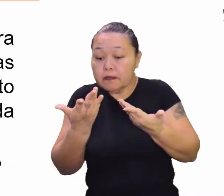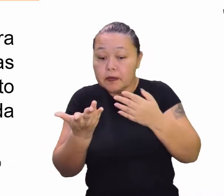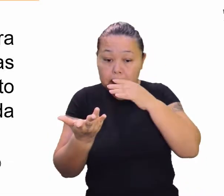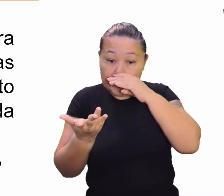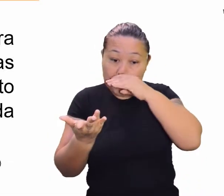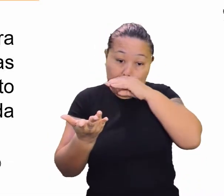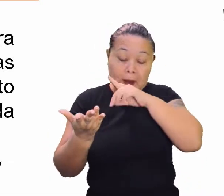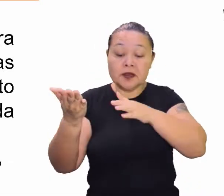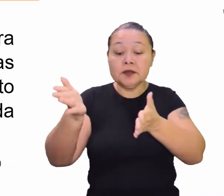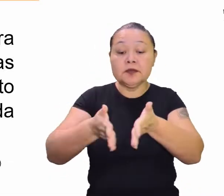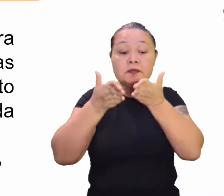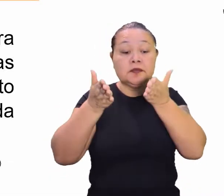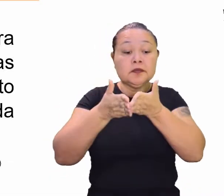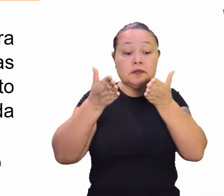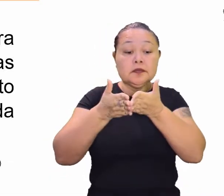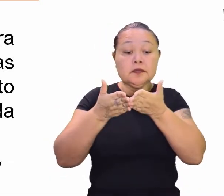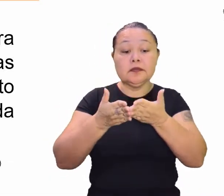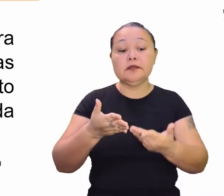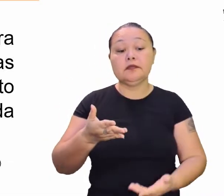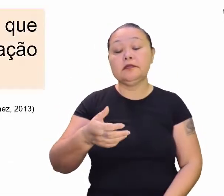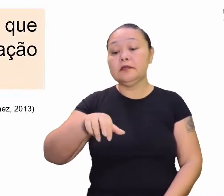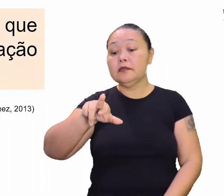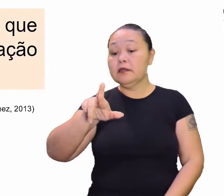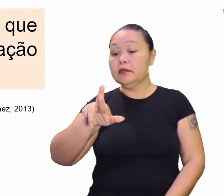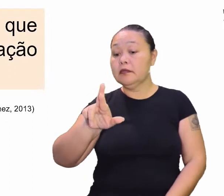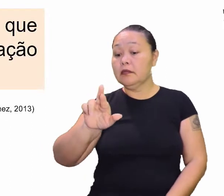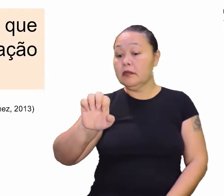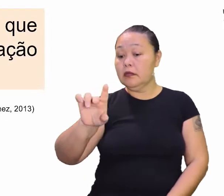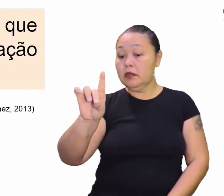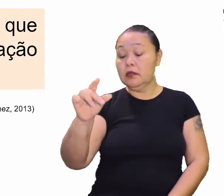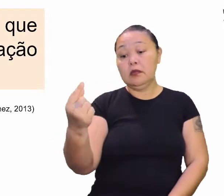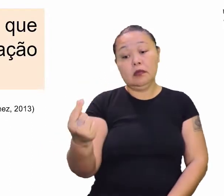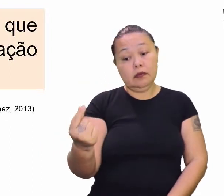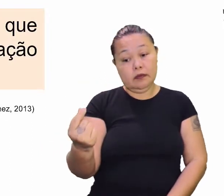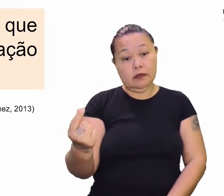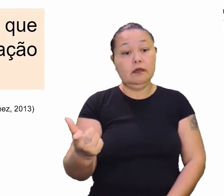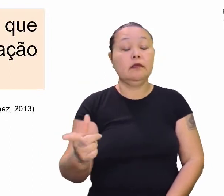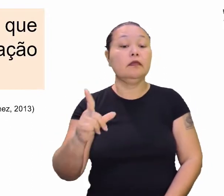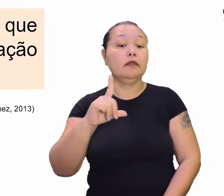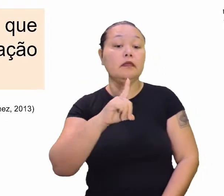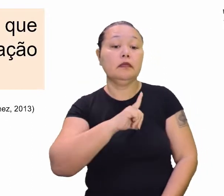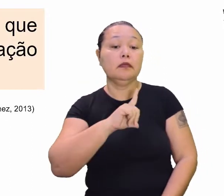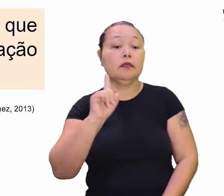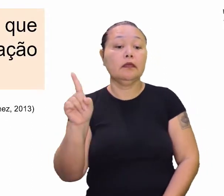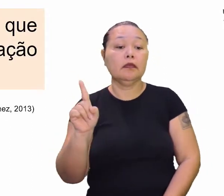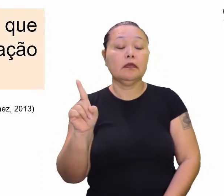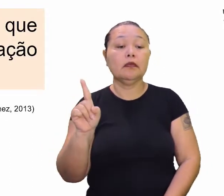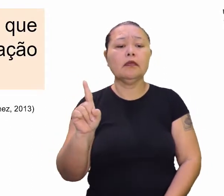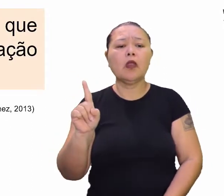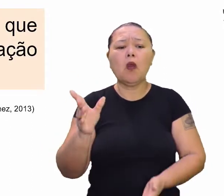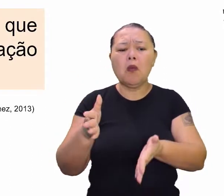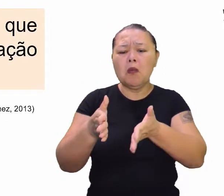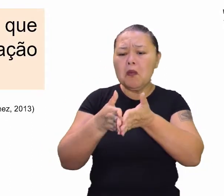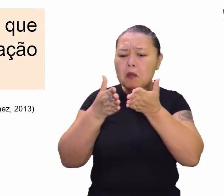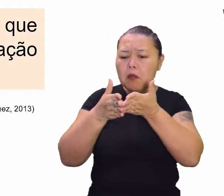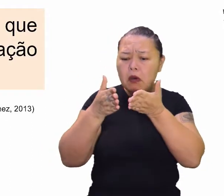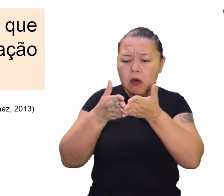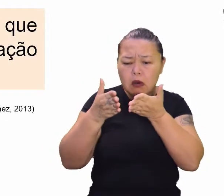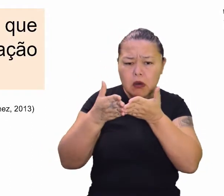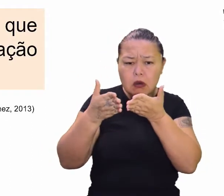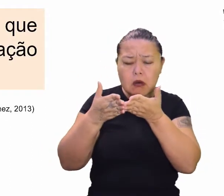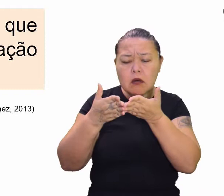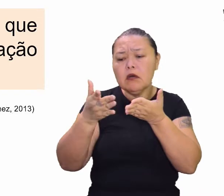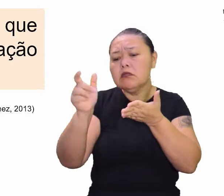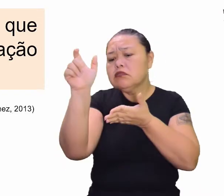desse indicador chamado renda. Então, a gente tem aí extremamente pobres.